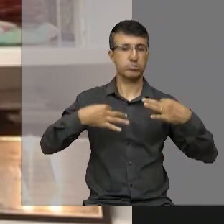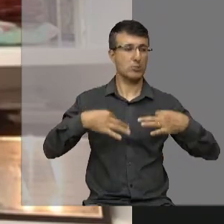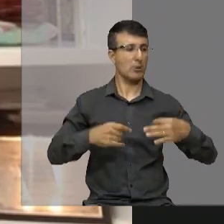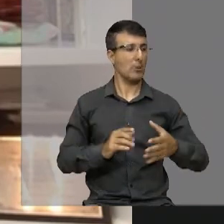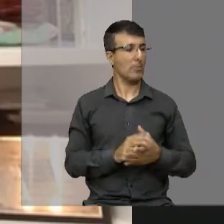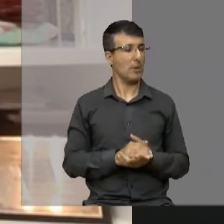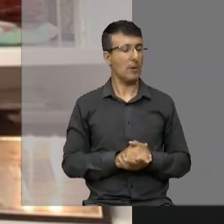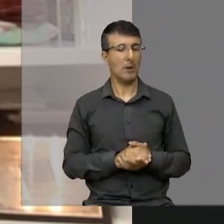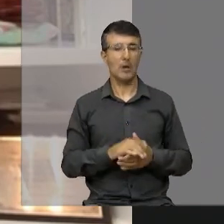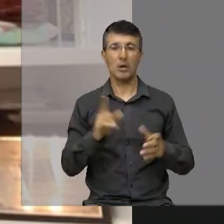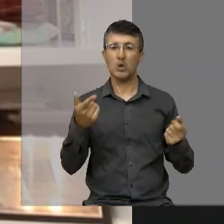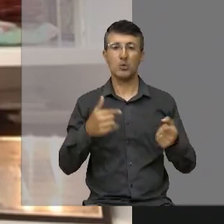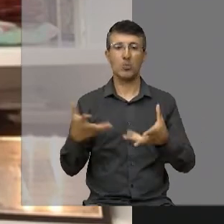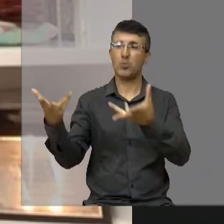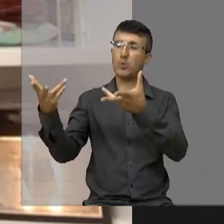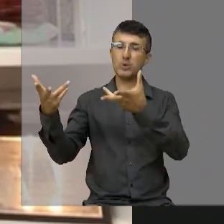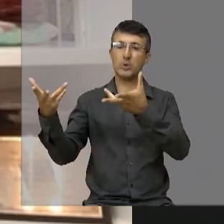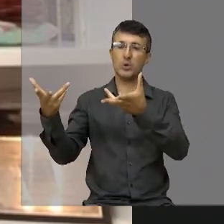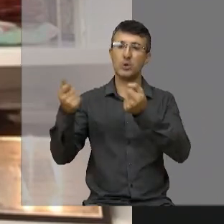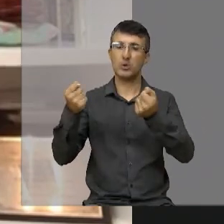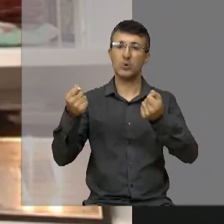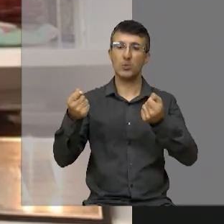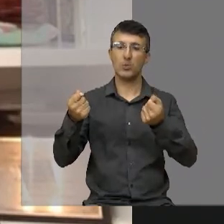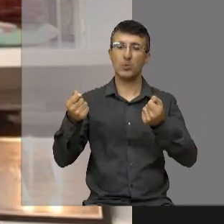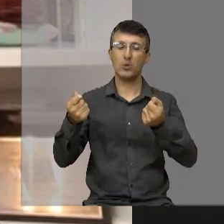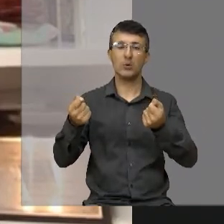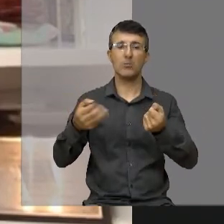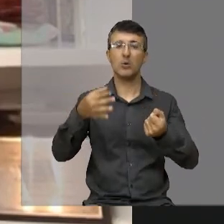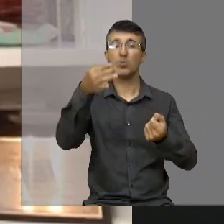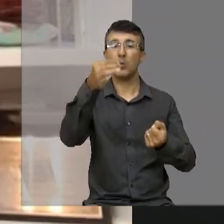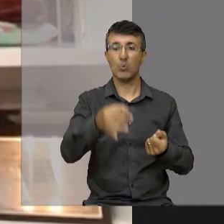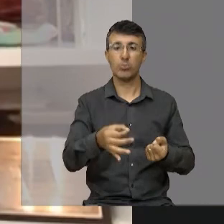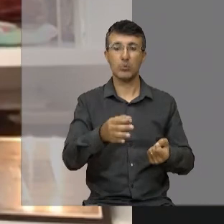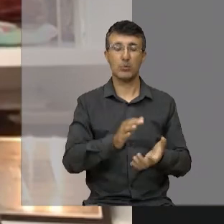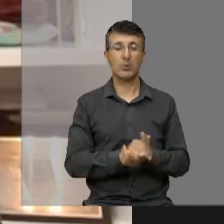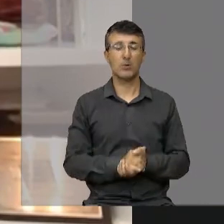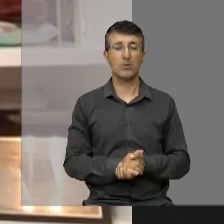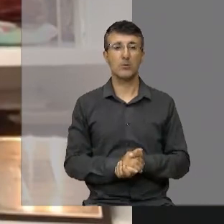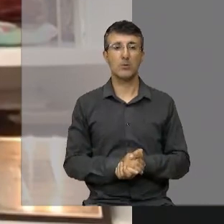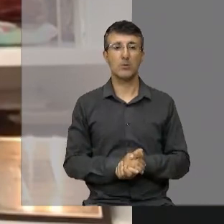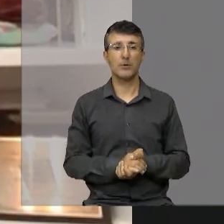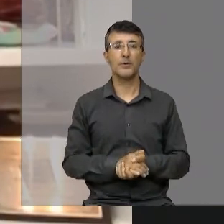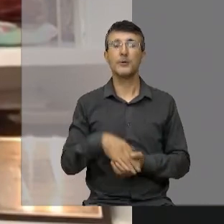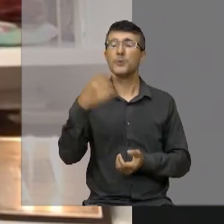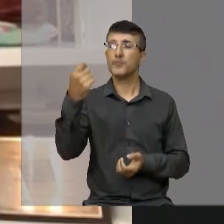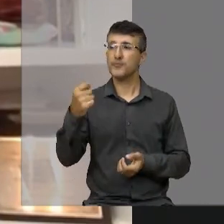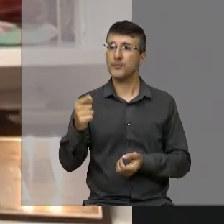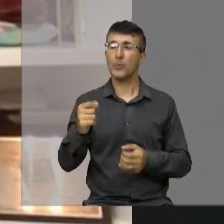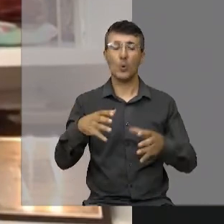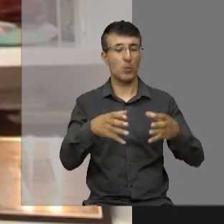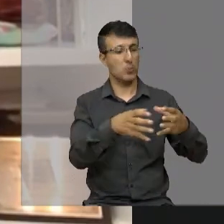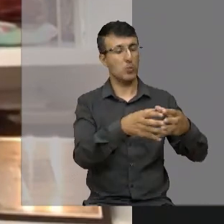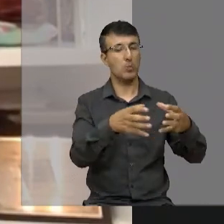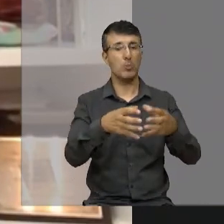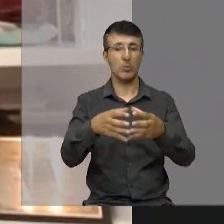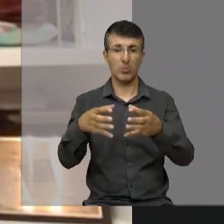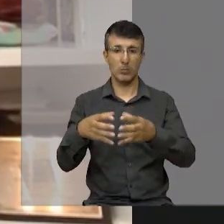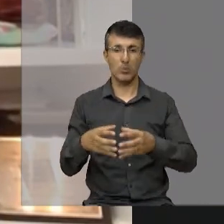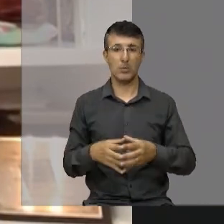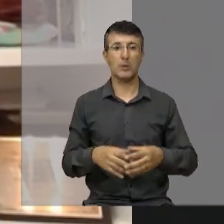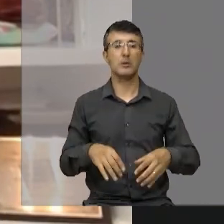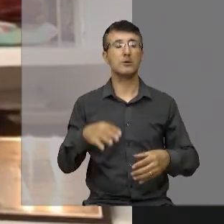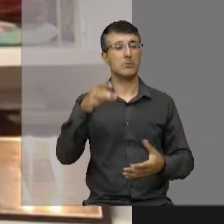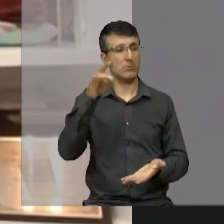acolhimento devido, né? Então, acho que isso, além da necessidade de haver uma rede que, né,